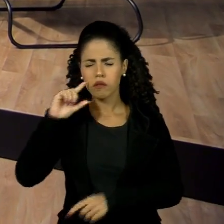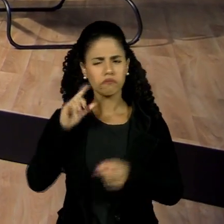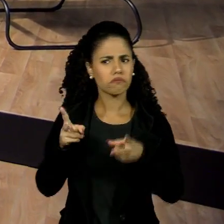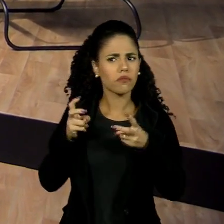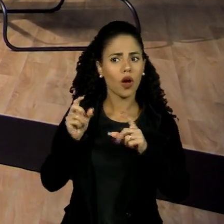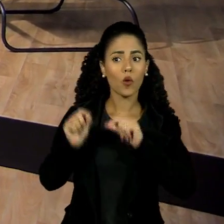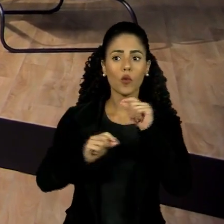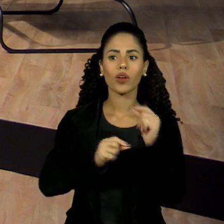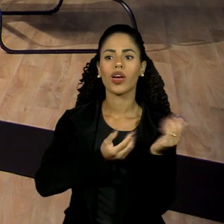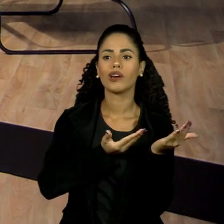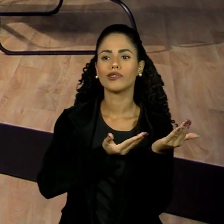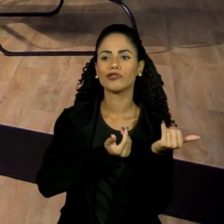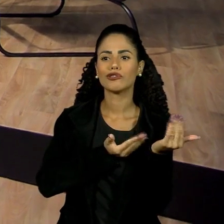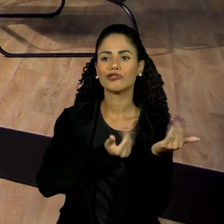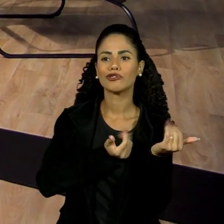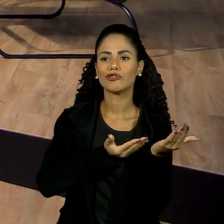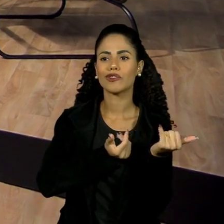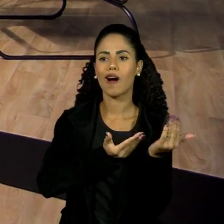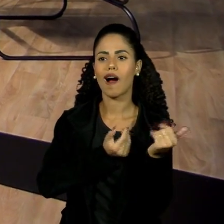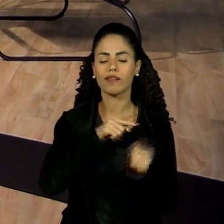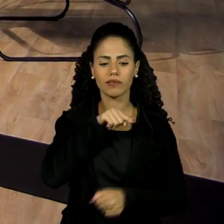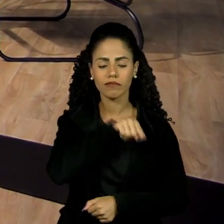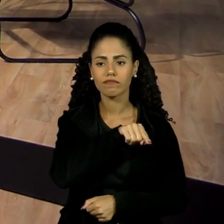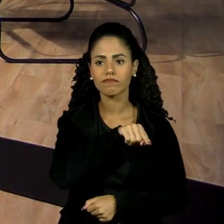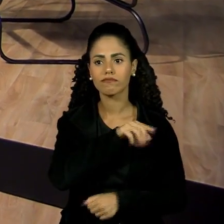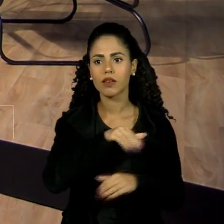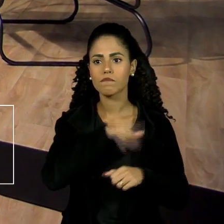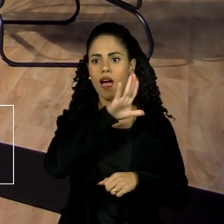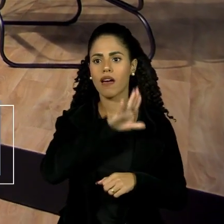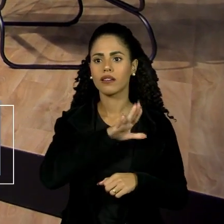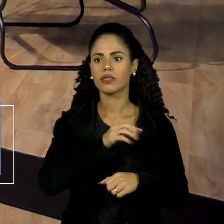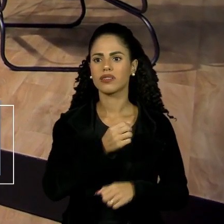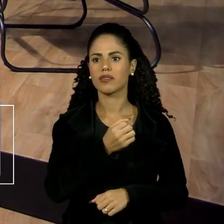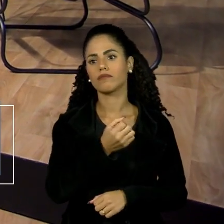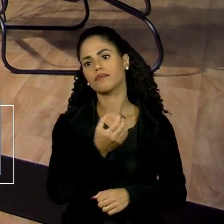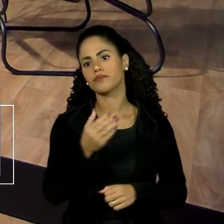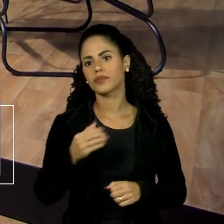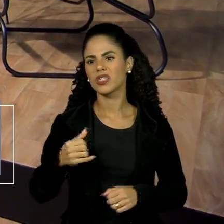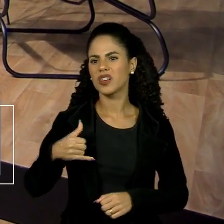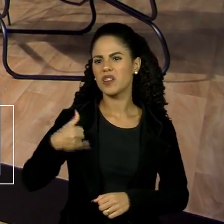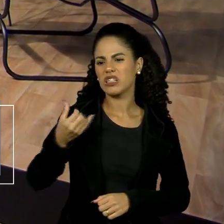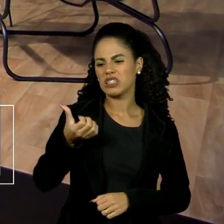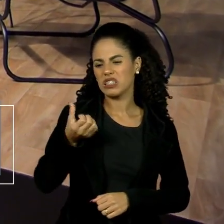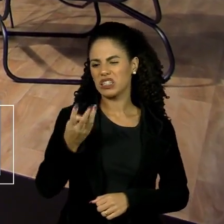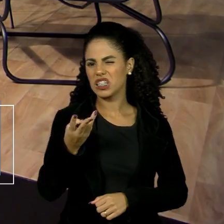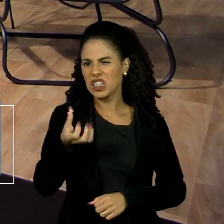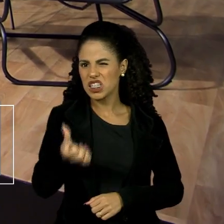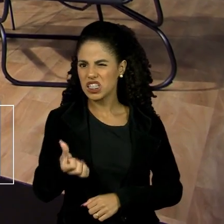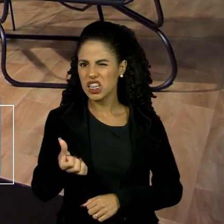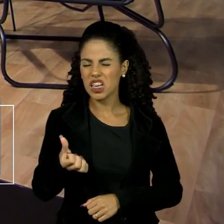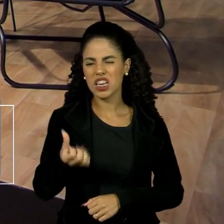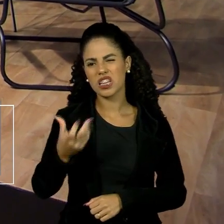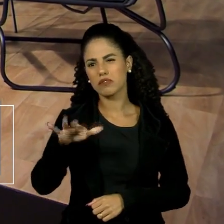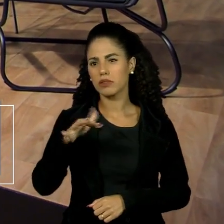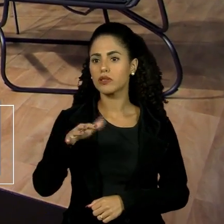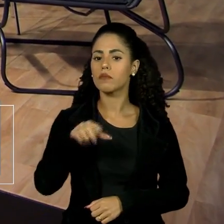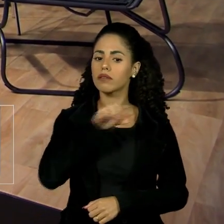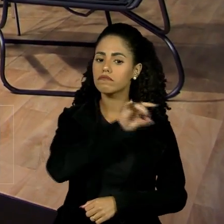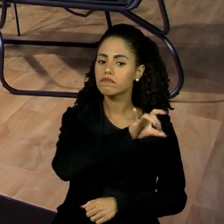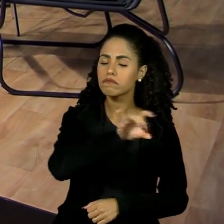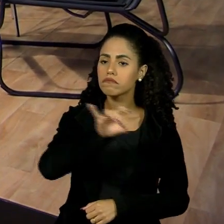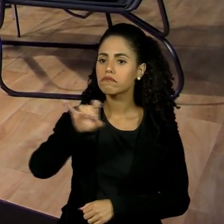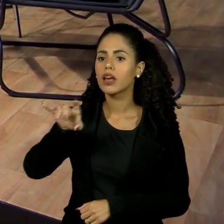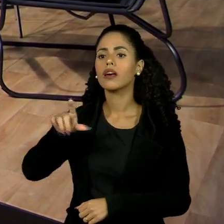Uma juvenilização dessa amostra, então a média caiu em 10 anos, agora é 36, 37 anos de idade.